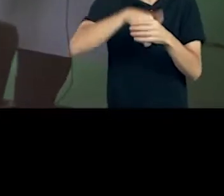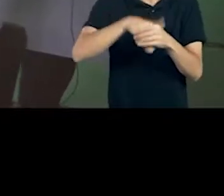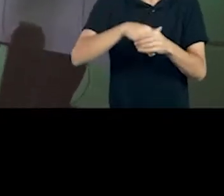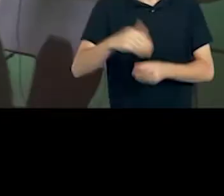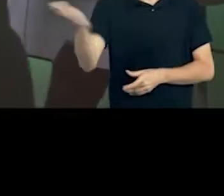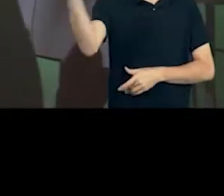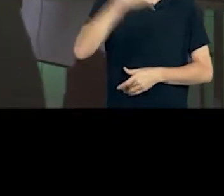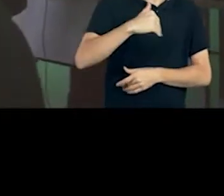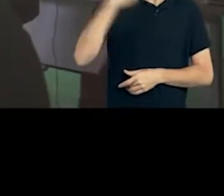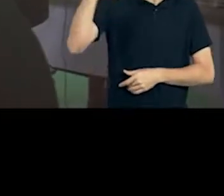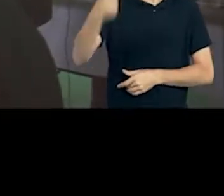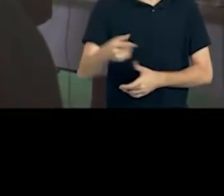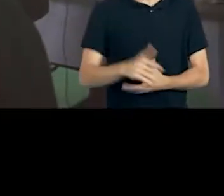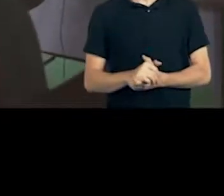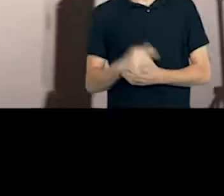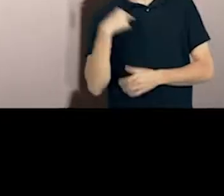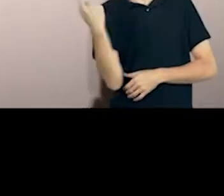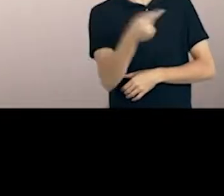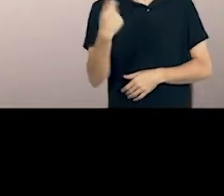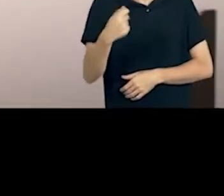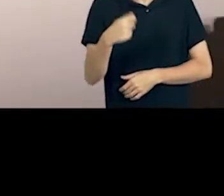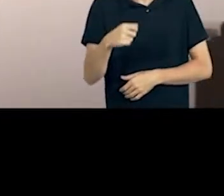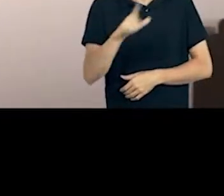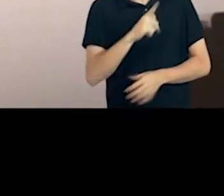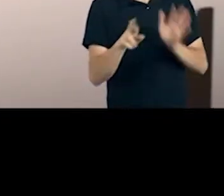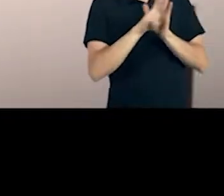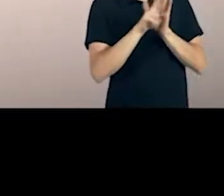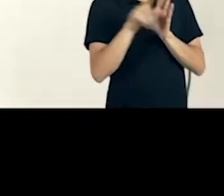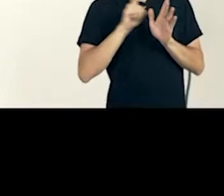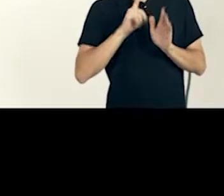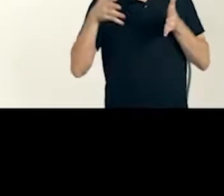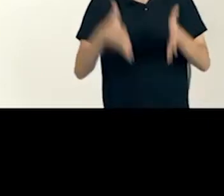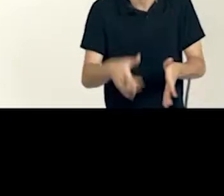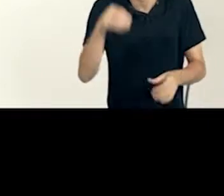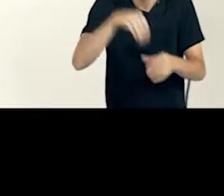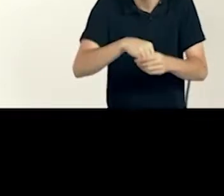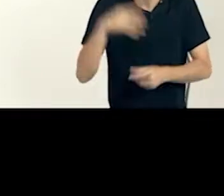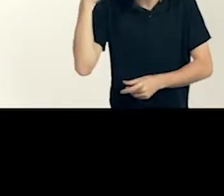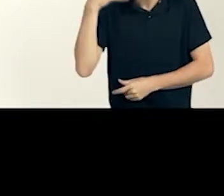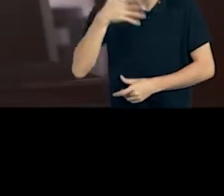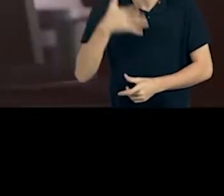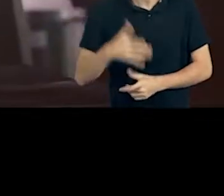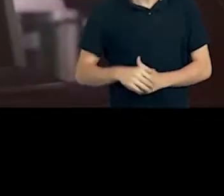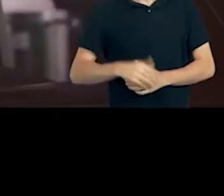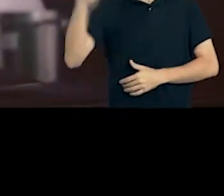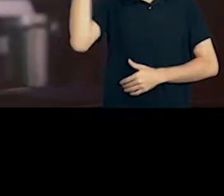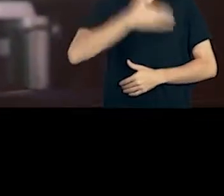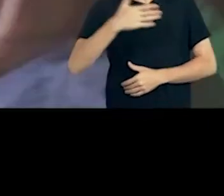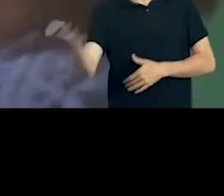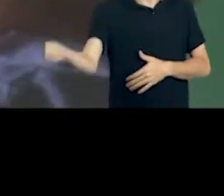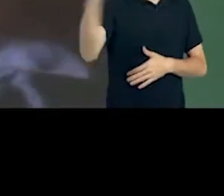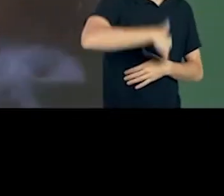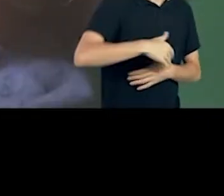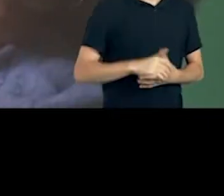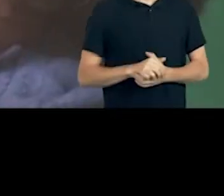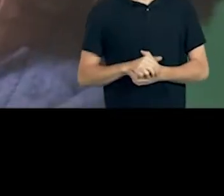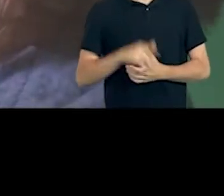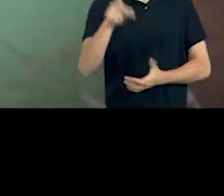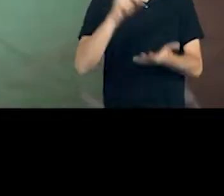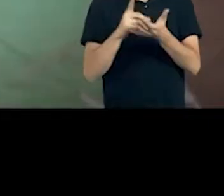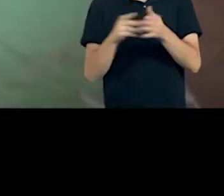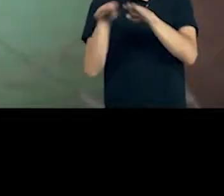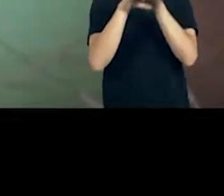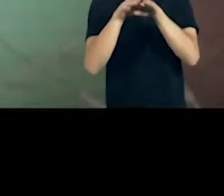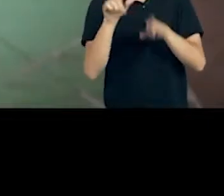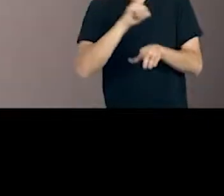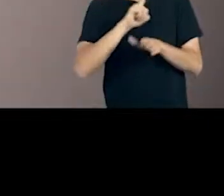voto. Muito bem aprovada! Precisamos nos fazer representar e participar da política. Aprovado! Venha o próximo!